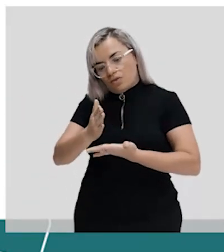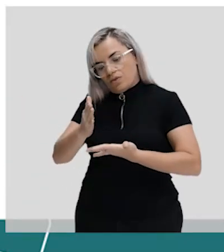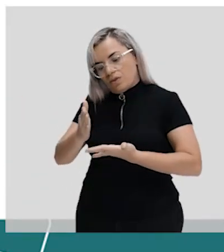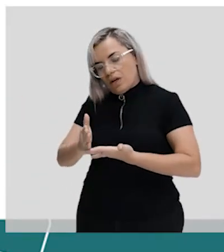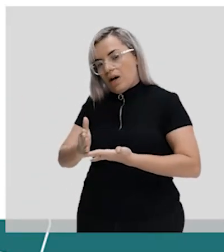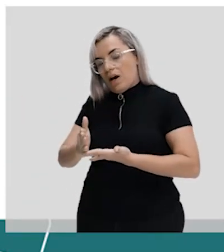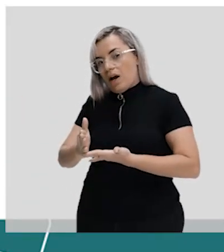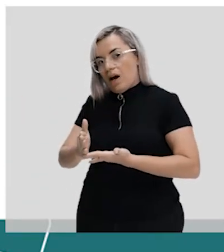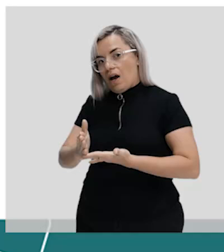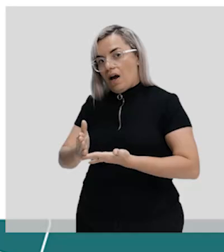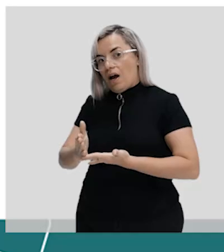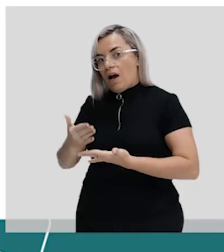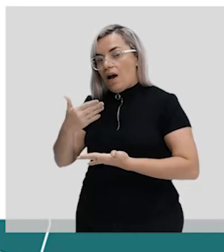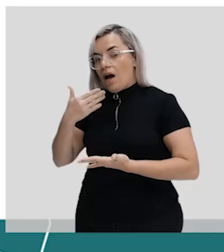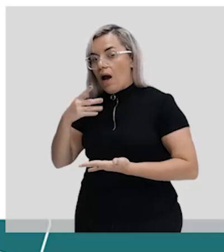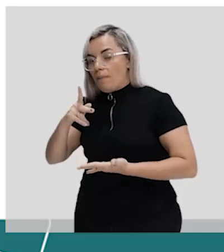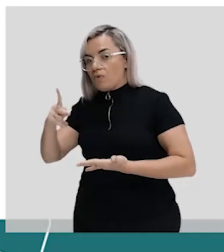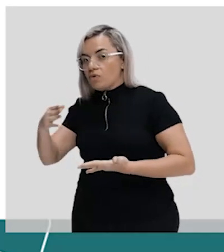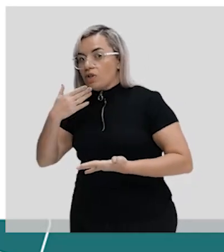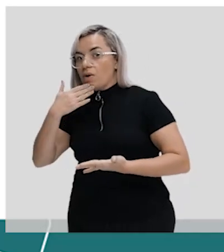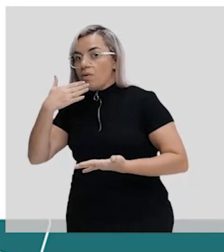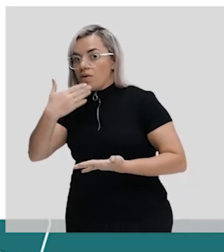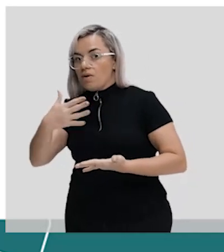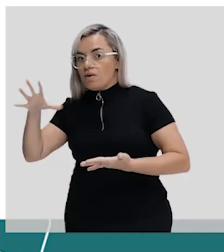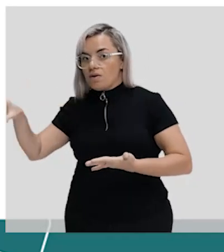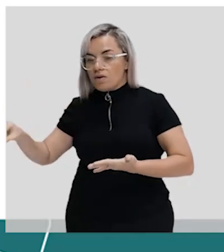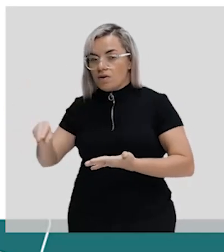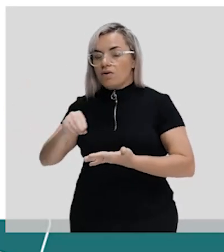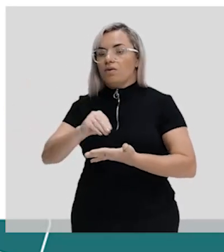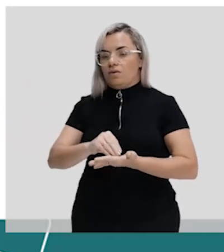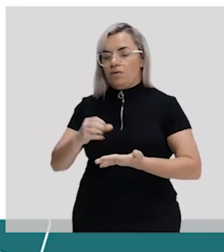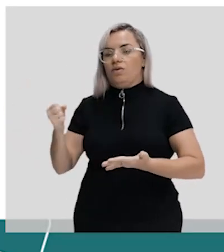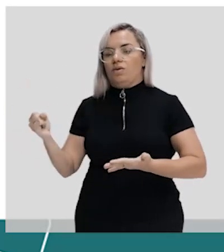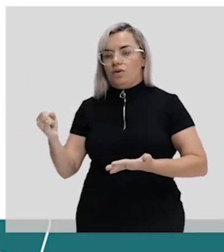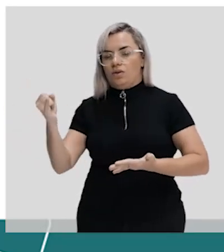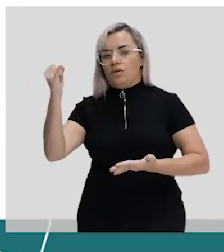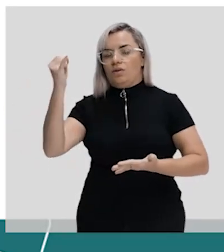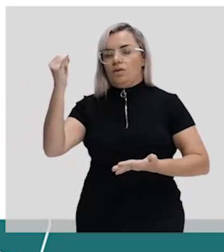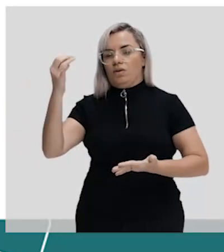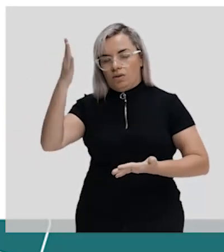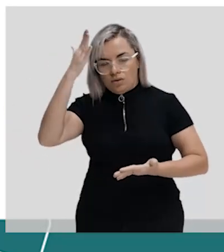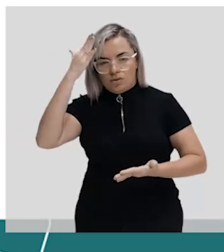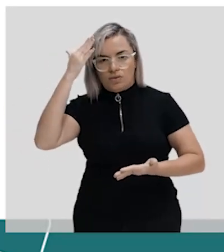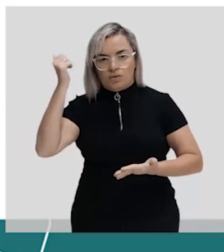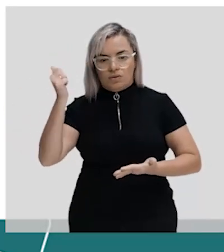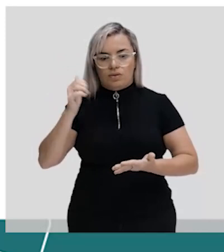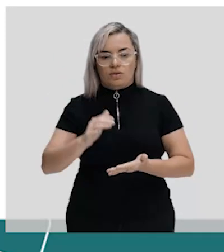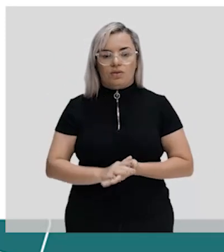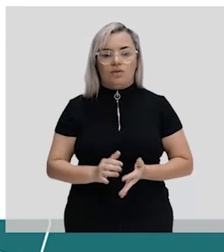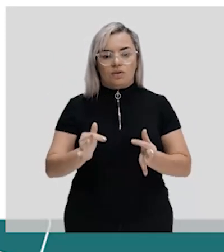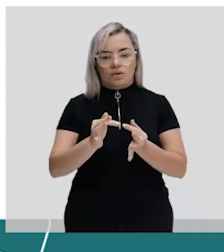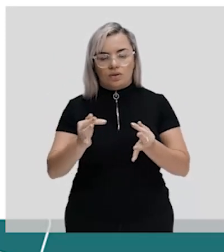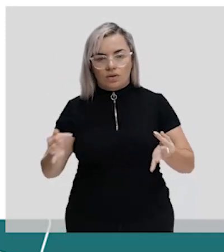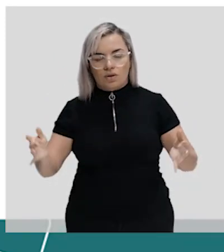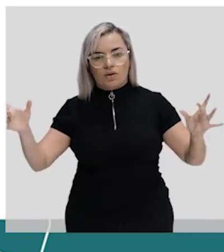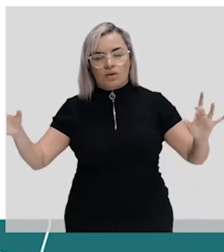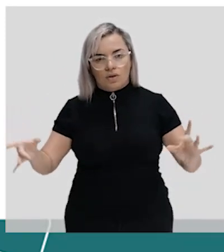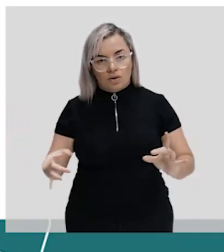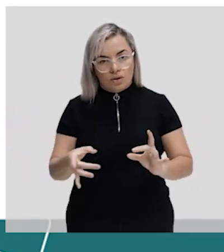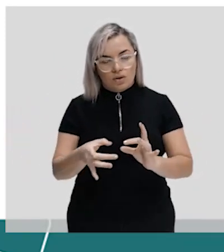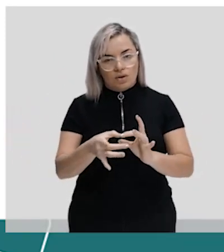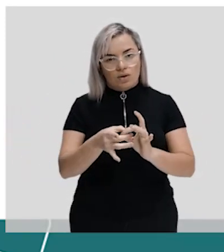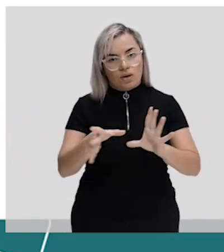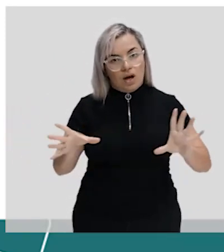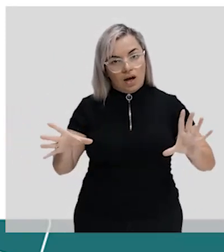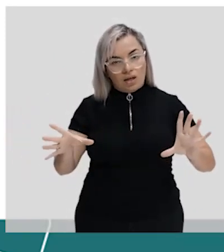comecem a anotar, tá? É muito importante que eu saiba as conjunções, tanto coordenadas